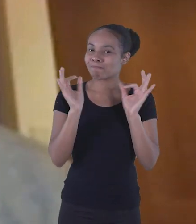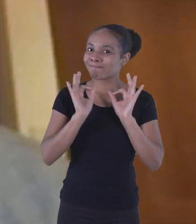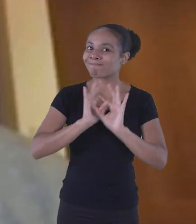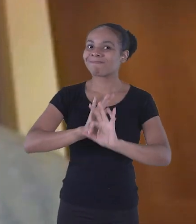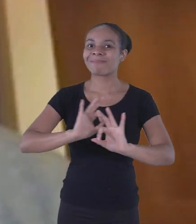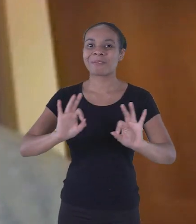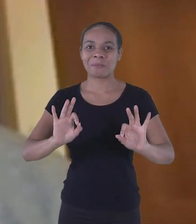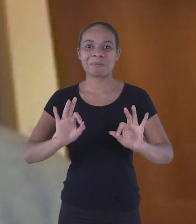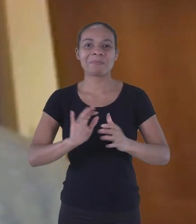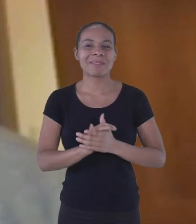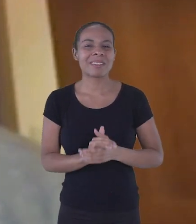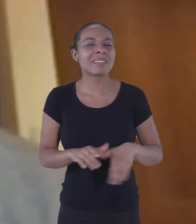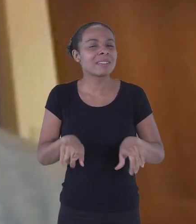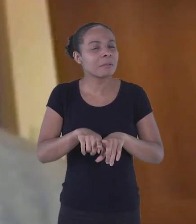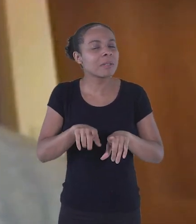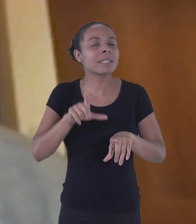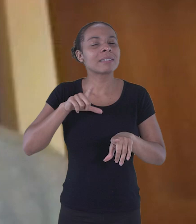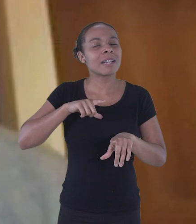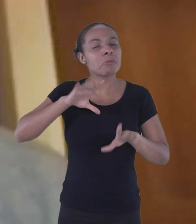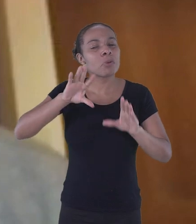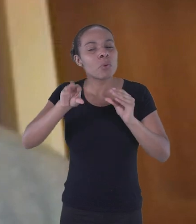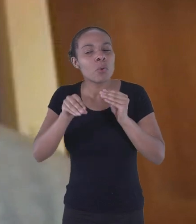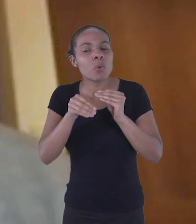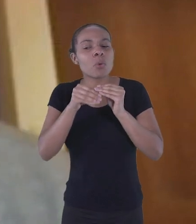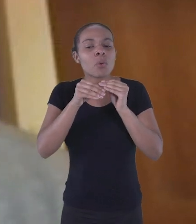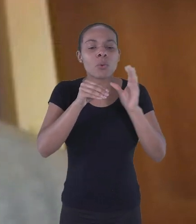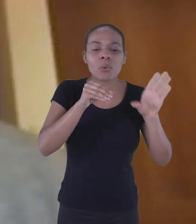guardadas as devidas proporções,